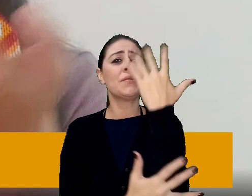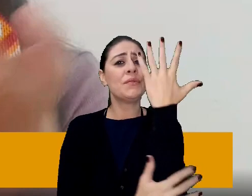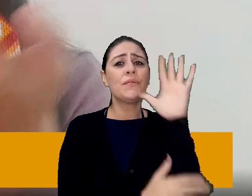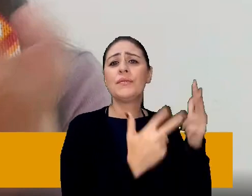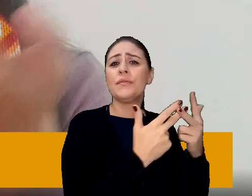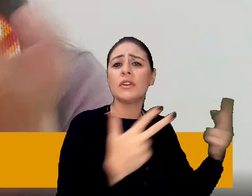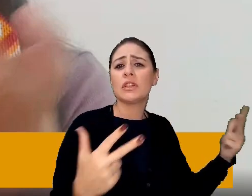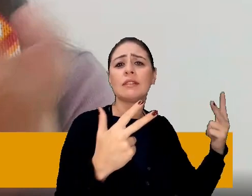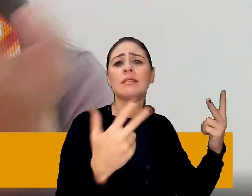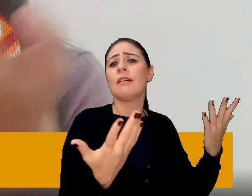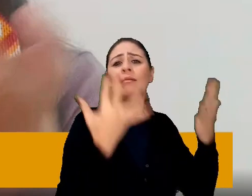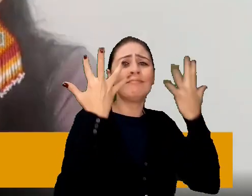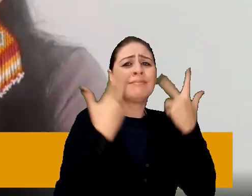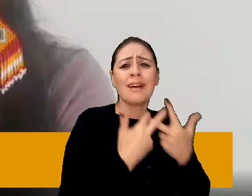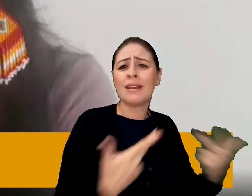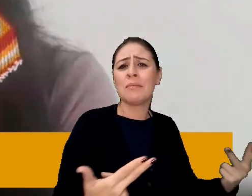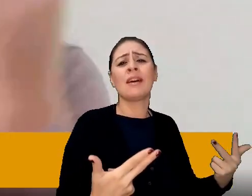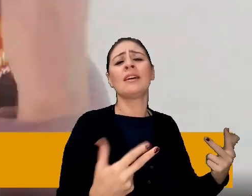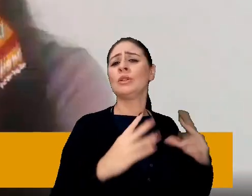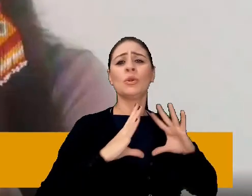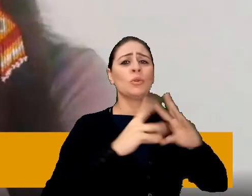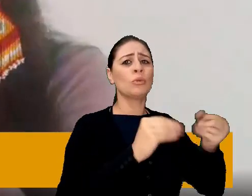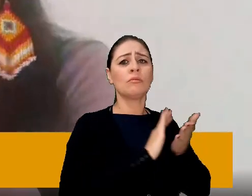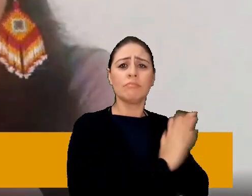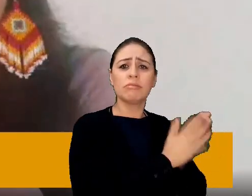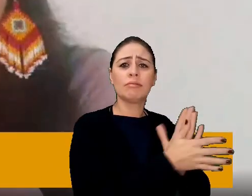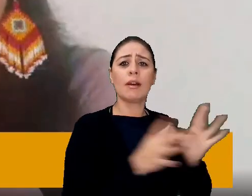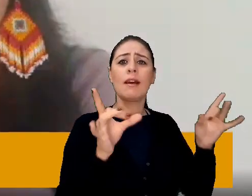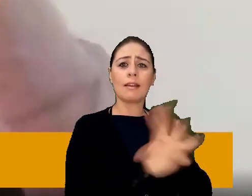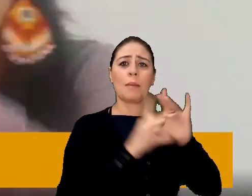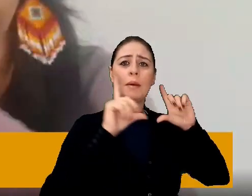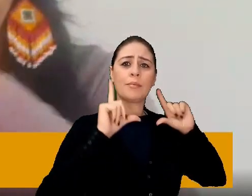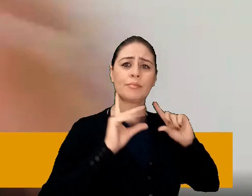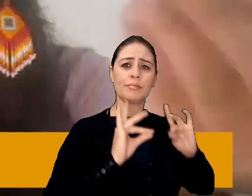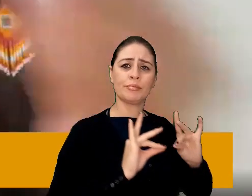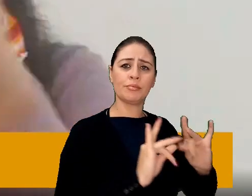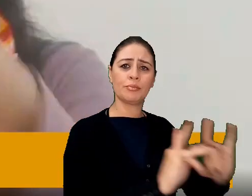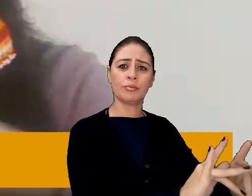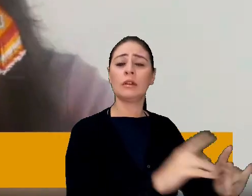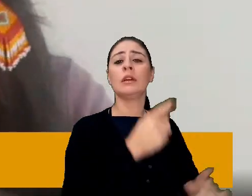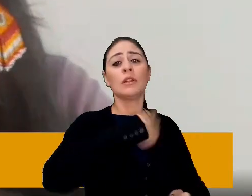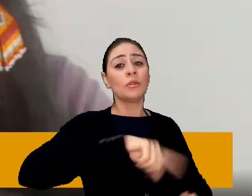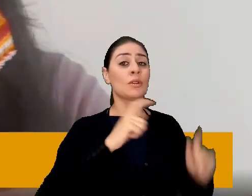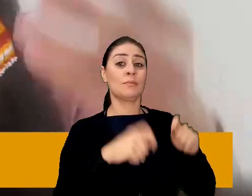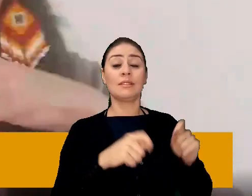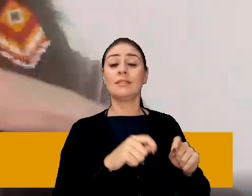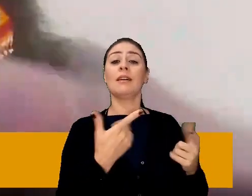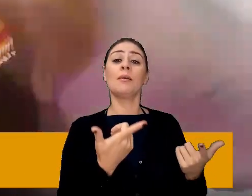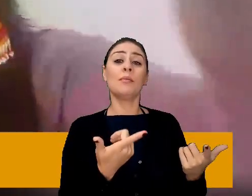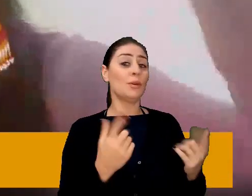com toda a biodiversidade daquele lugar, porque não é só aquela vegetação, é tudo. É um animal, é o passarinho que precisa, é a gente que precisa do